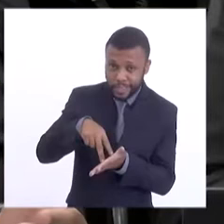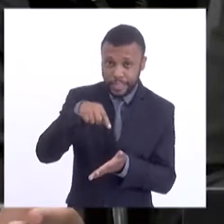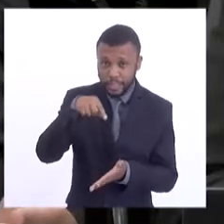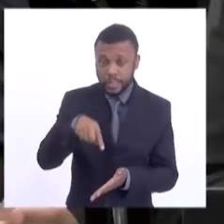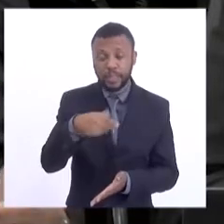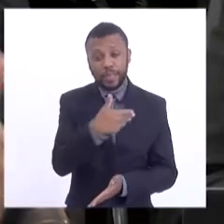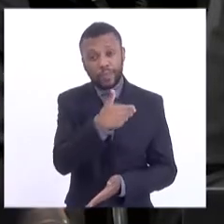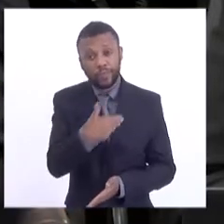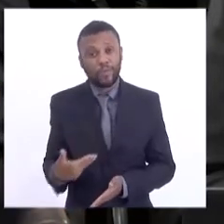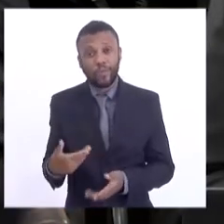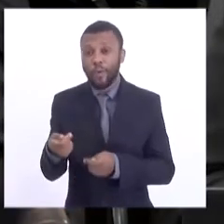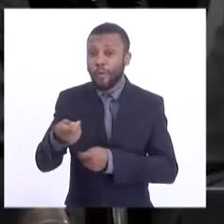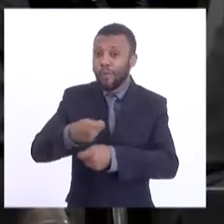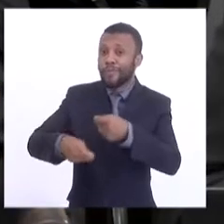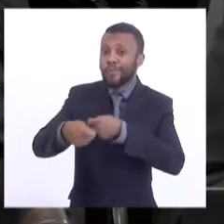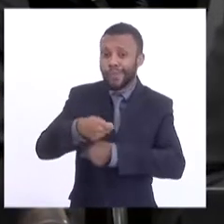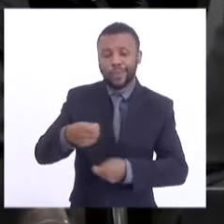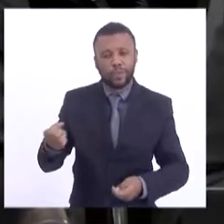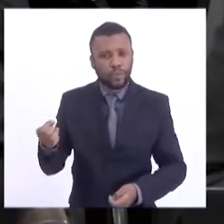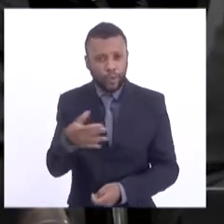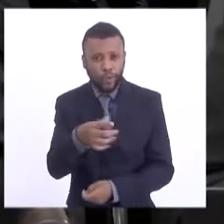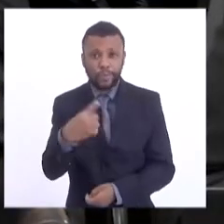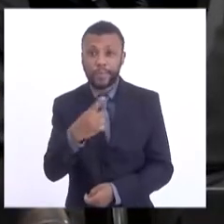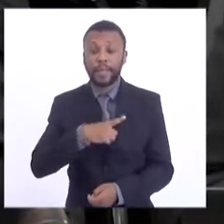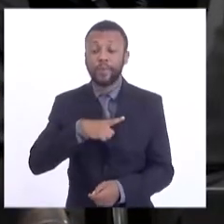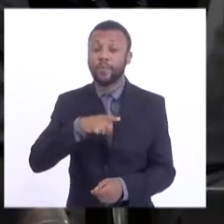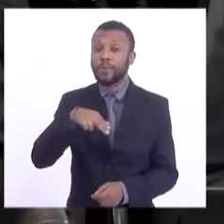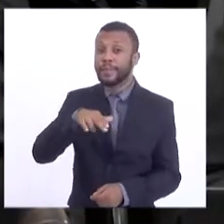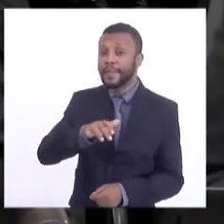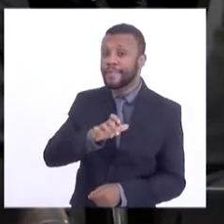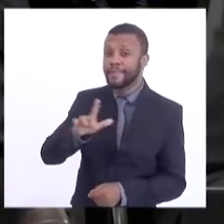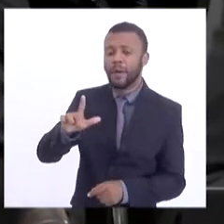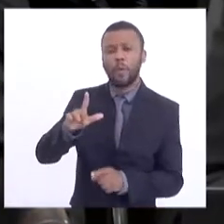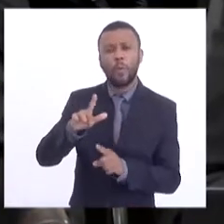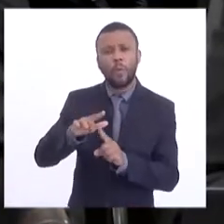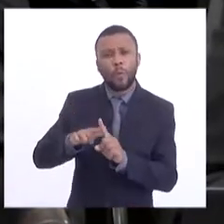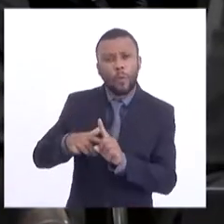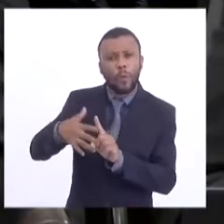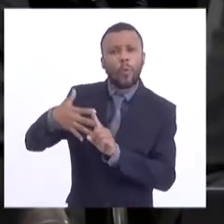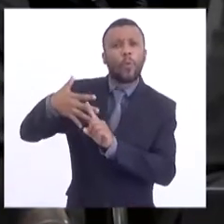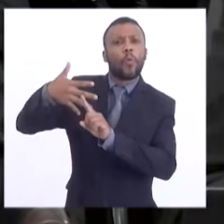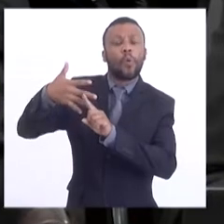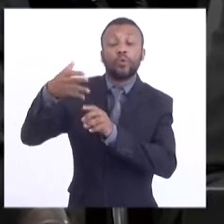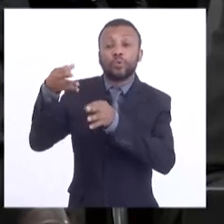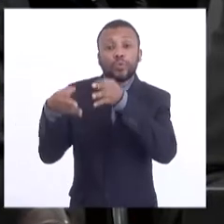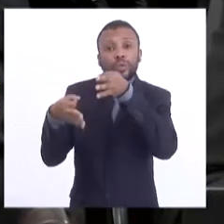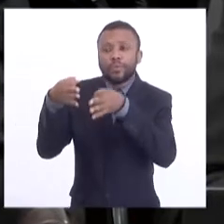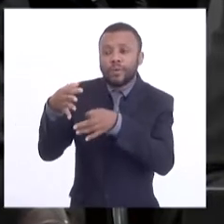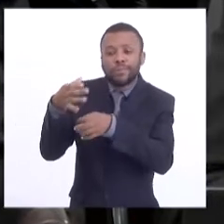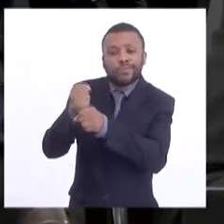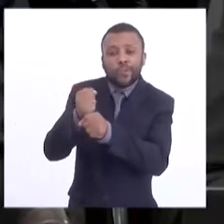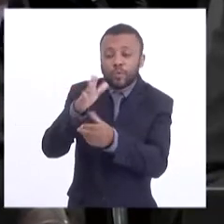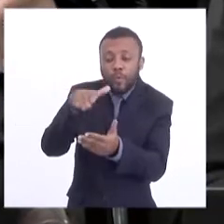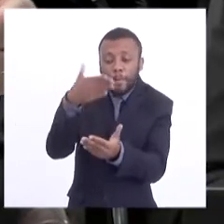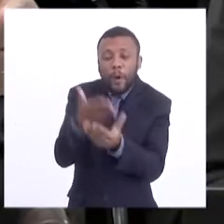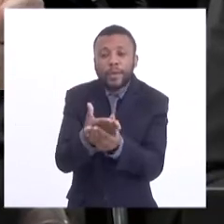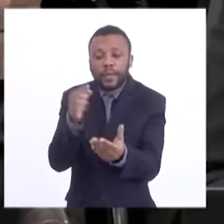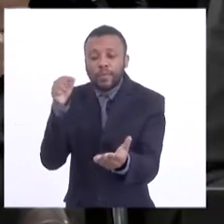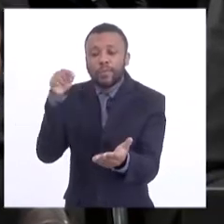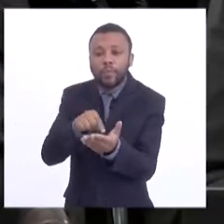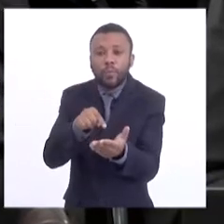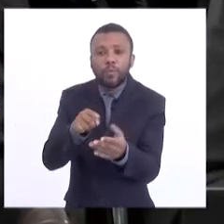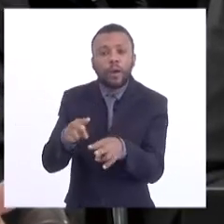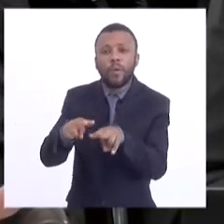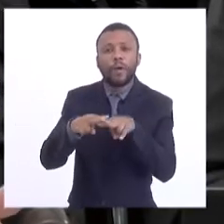governo nós temos um grau altíssimo de intervenção do Tribunal de Contas em cima dos processos exatamente ou